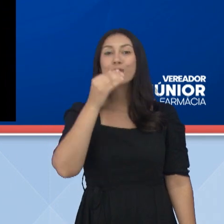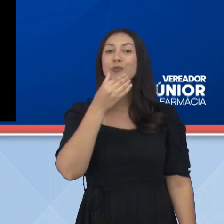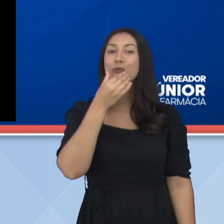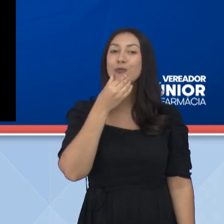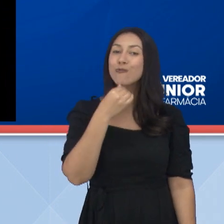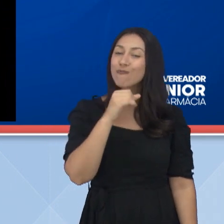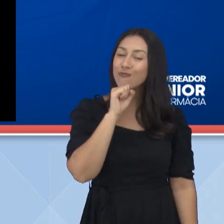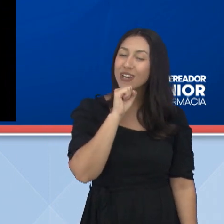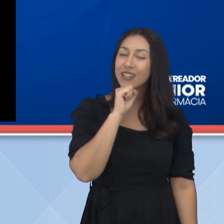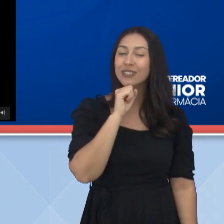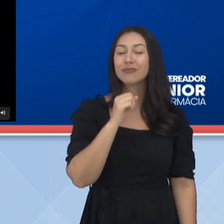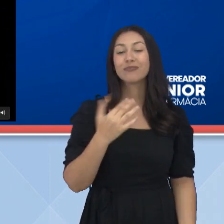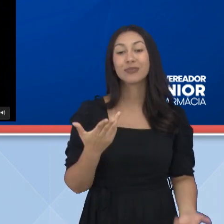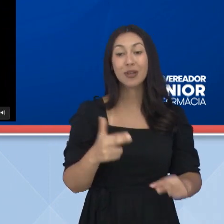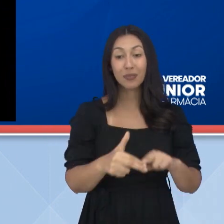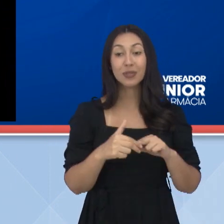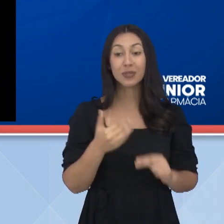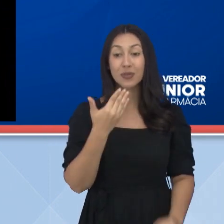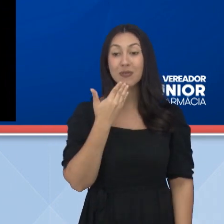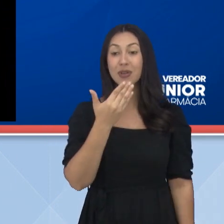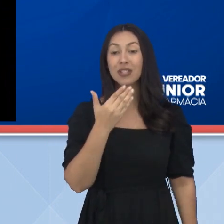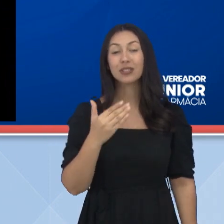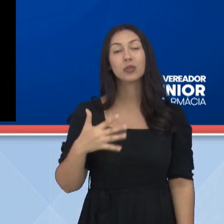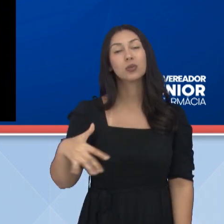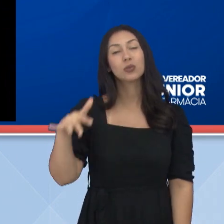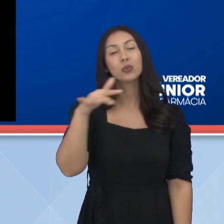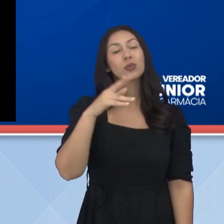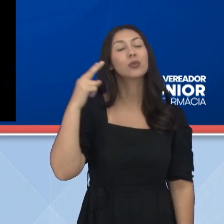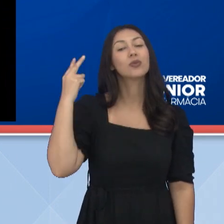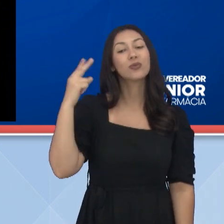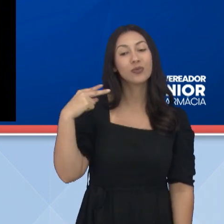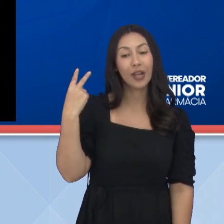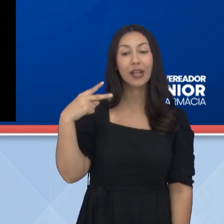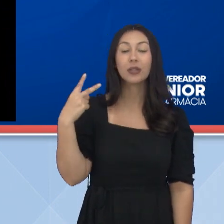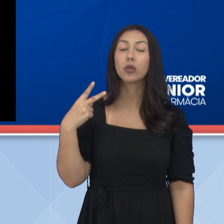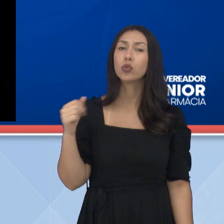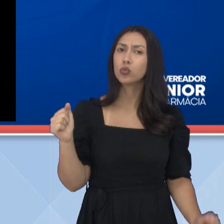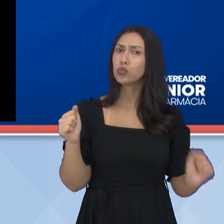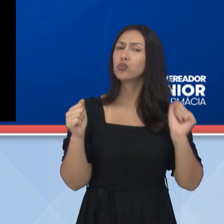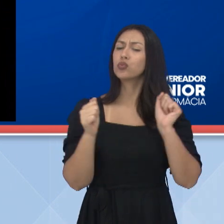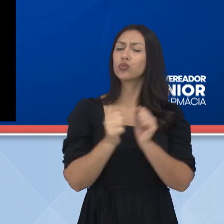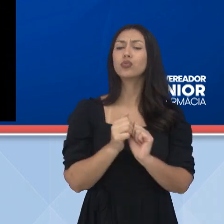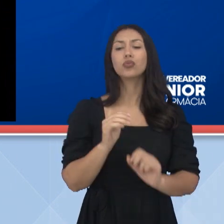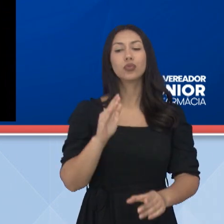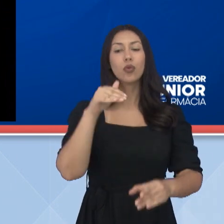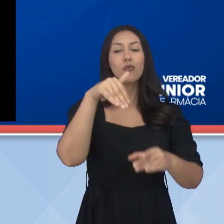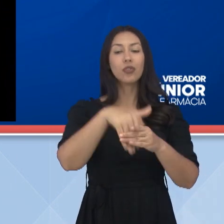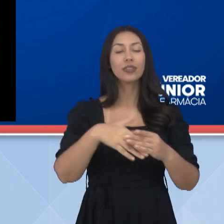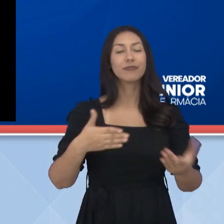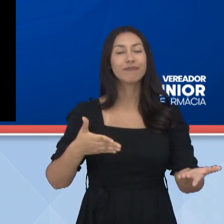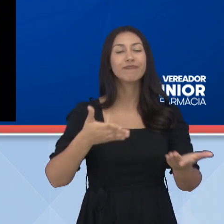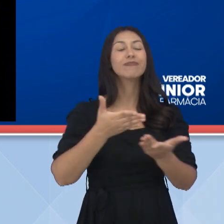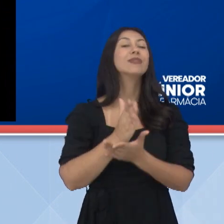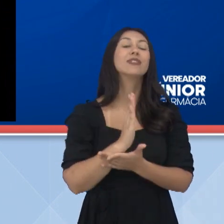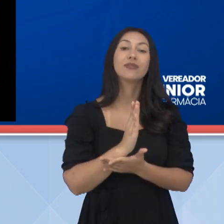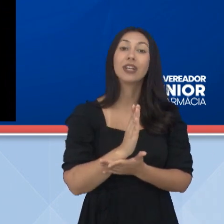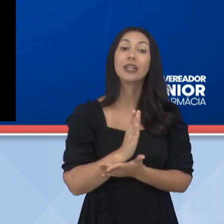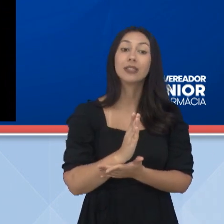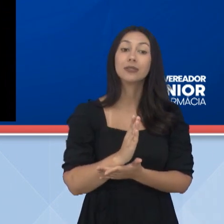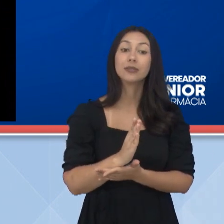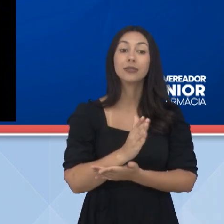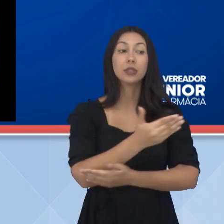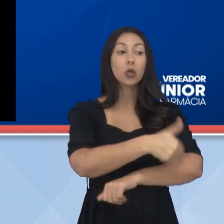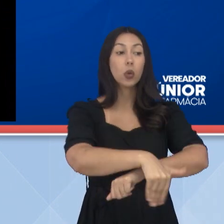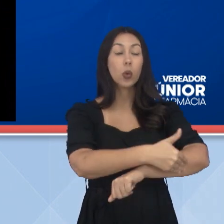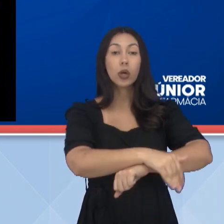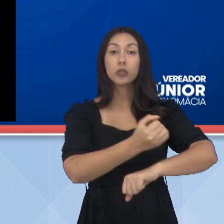Então, peço para todos os nossos amigos aí, vereadores, de maneira unânime, para a gente poder aprovar. Então, a Travessa 4, no